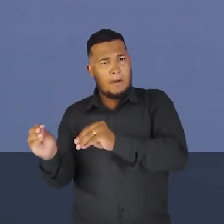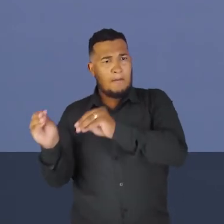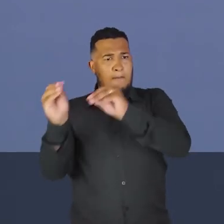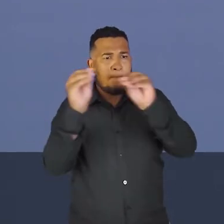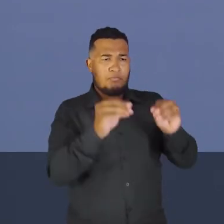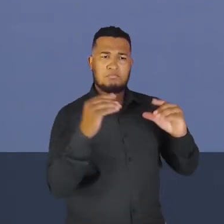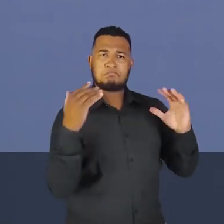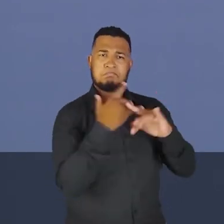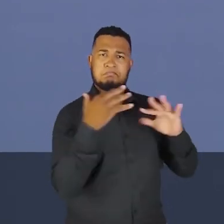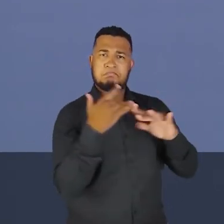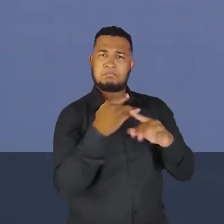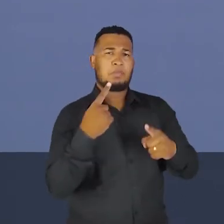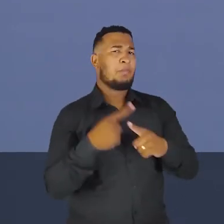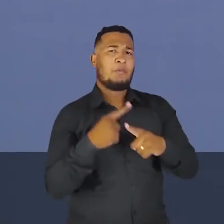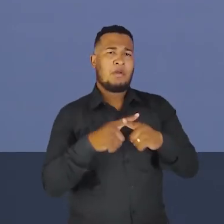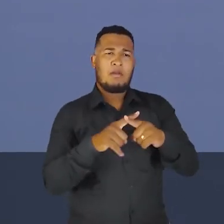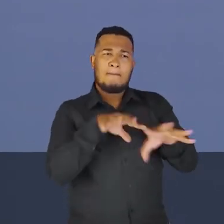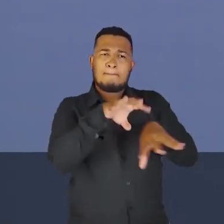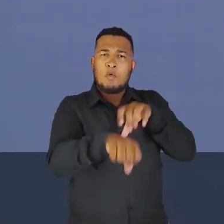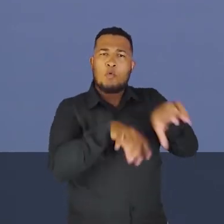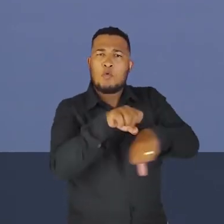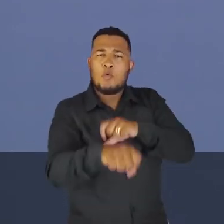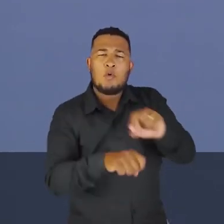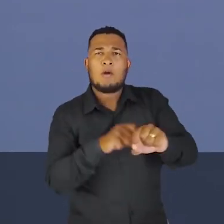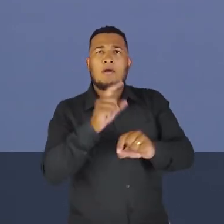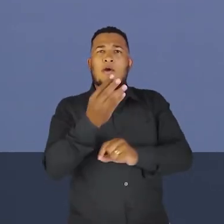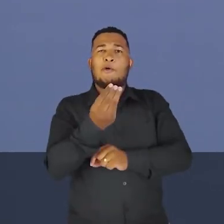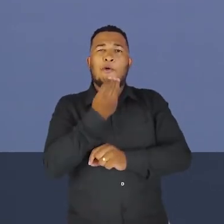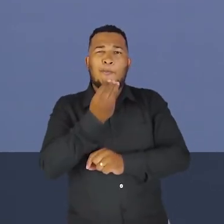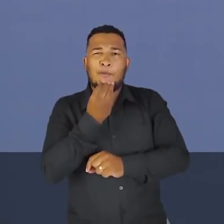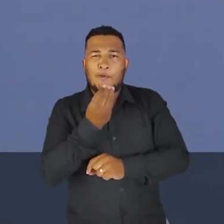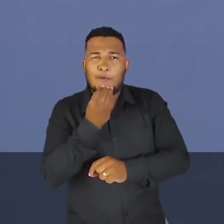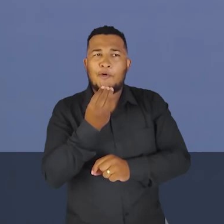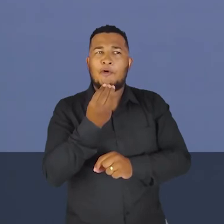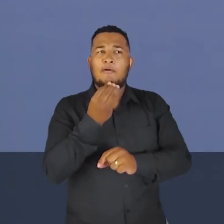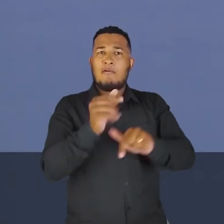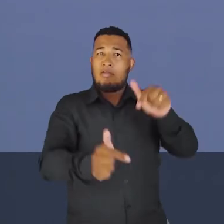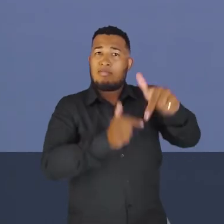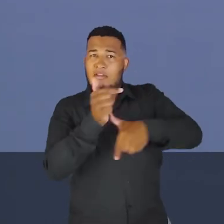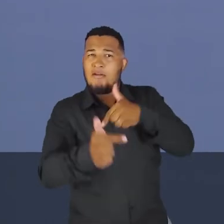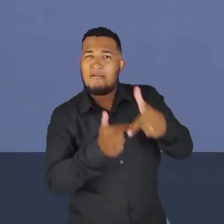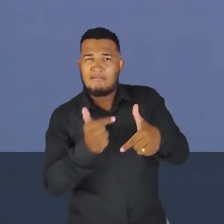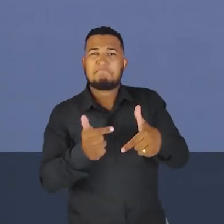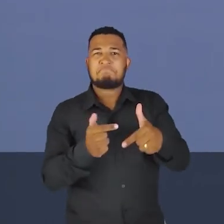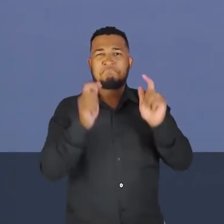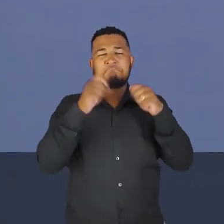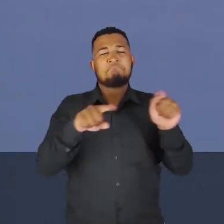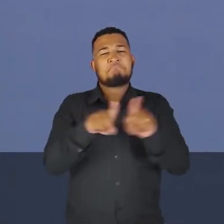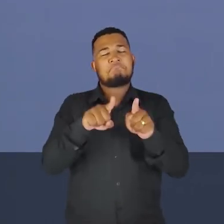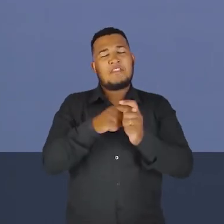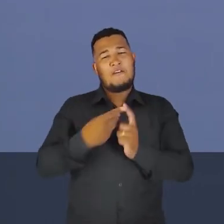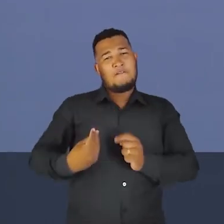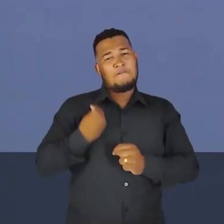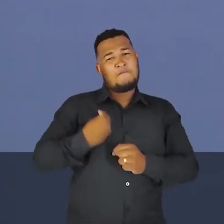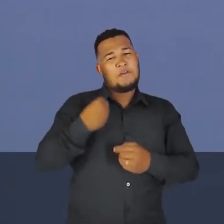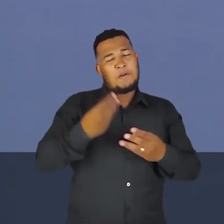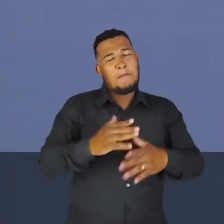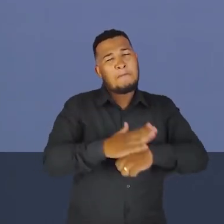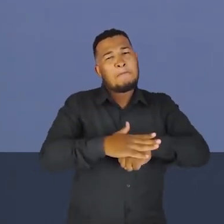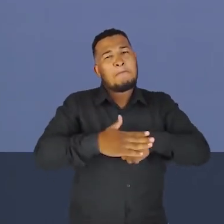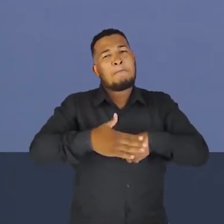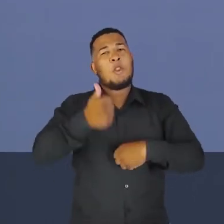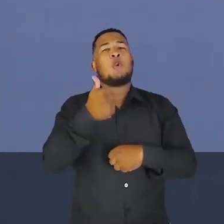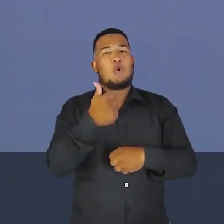as cidades em busca, né, de novas oportunidades de trabalho, em busca de melhores qualidades de vida. Tá?